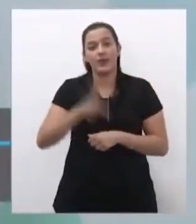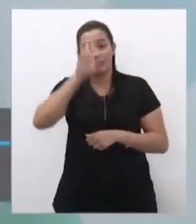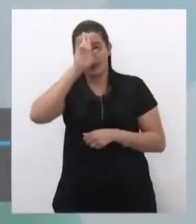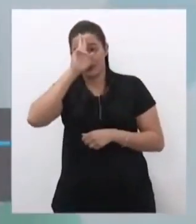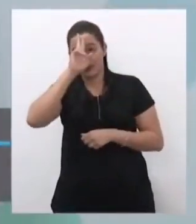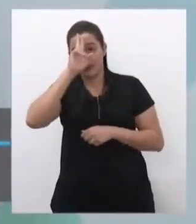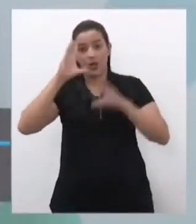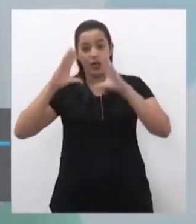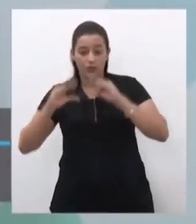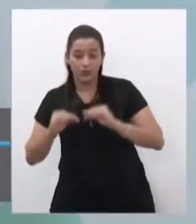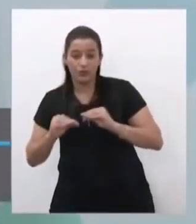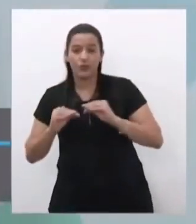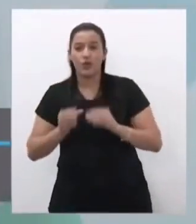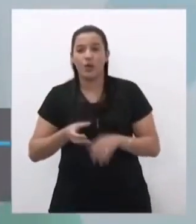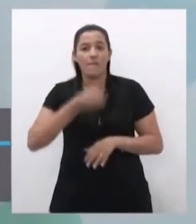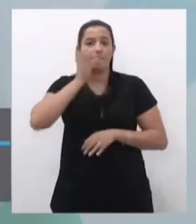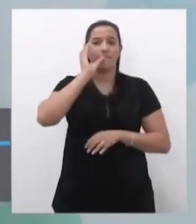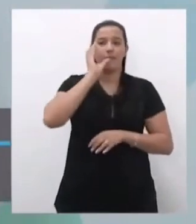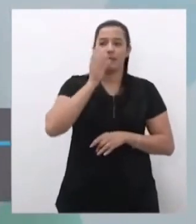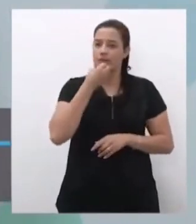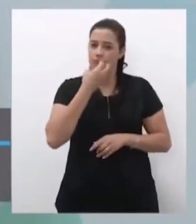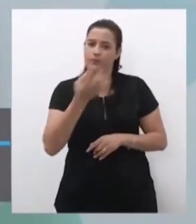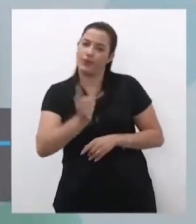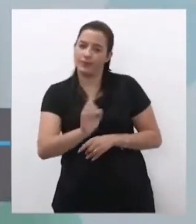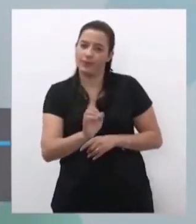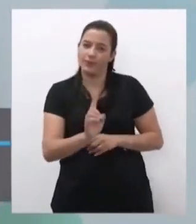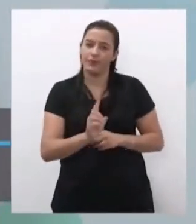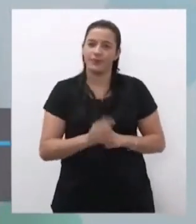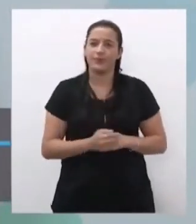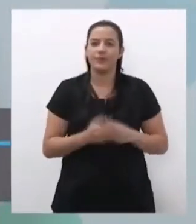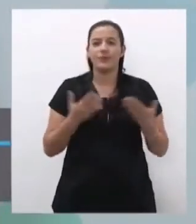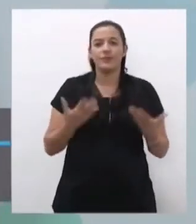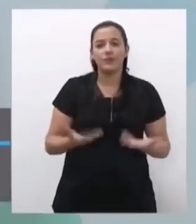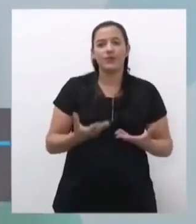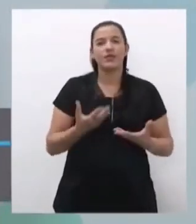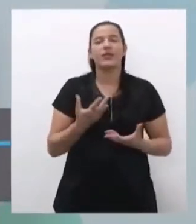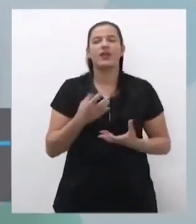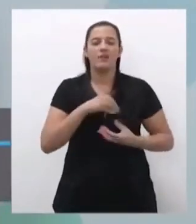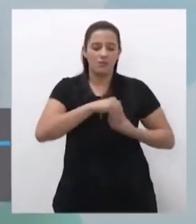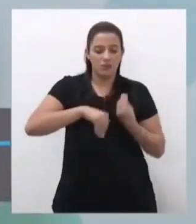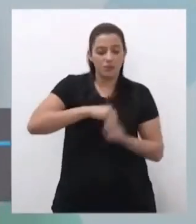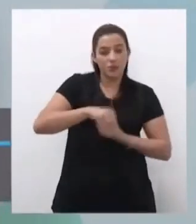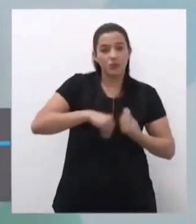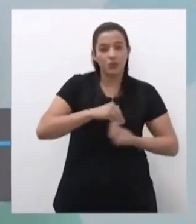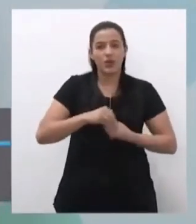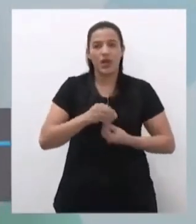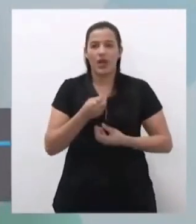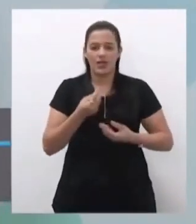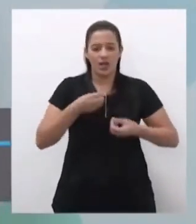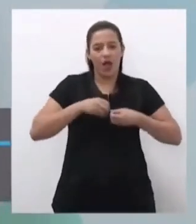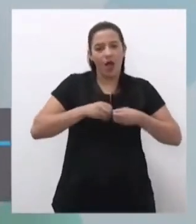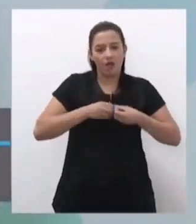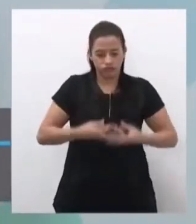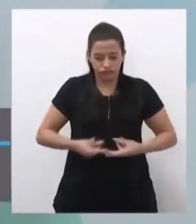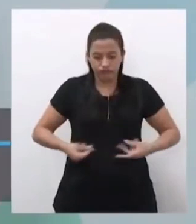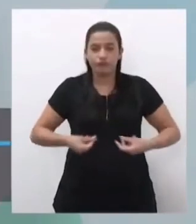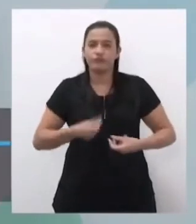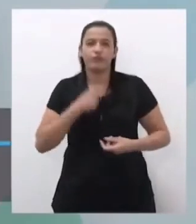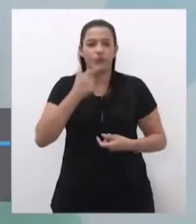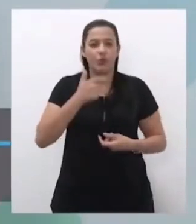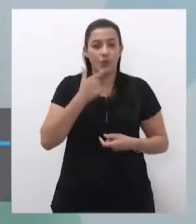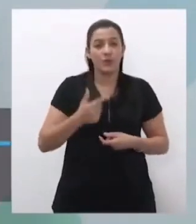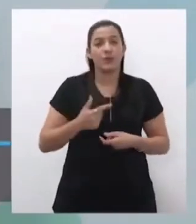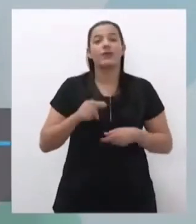jantar, bebida não é bem-vinda, tá, gente? Porque dilui sucos digestivos, a gente acaba não digerindo bem, não absorvendo todos os nutrientes,